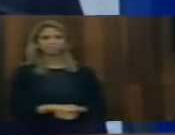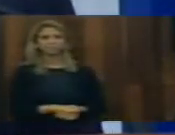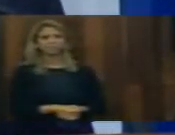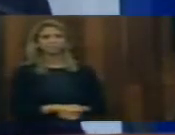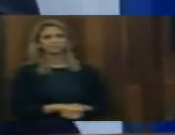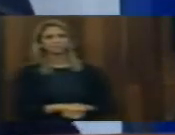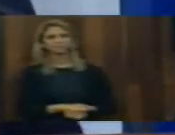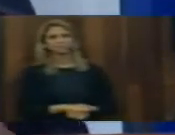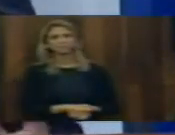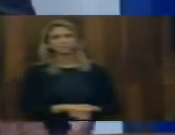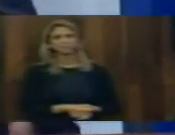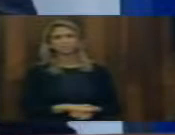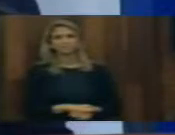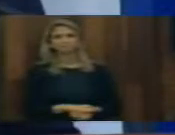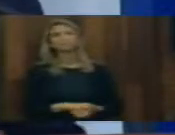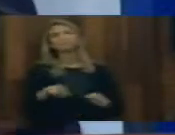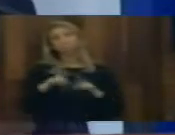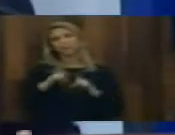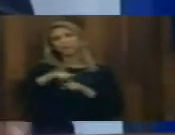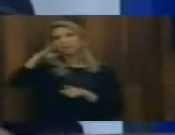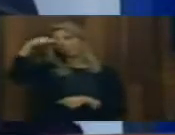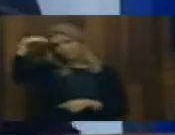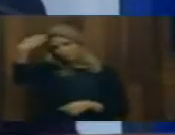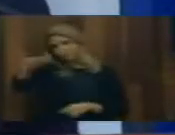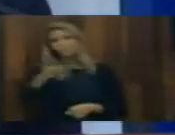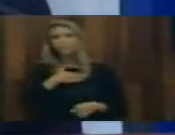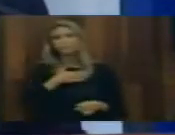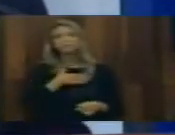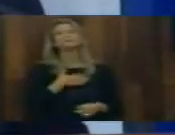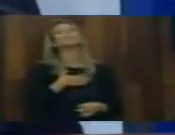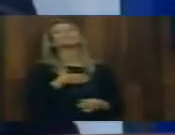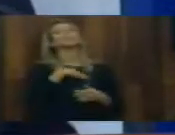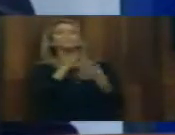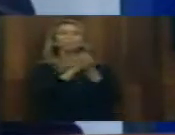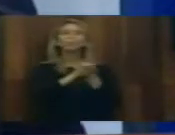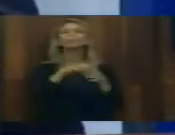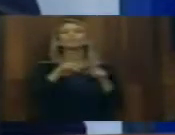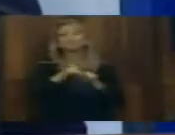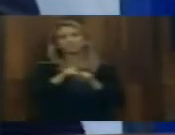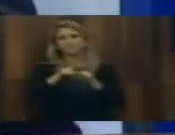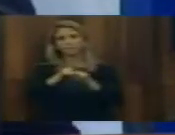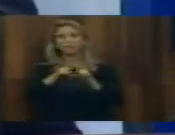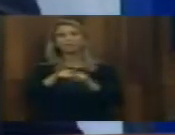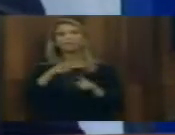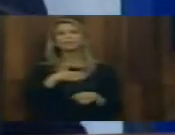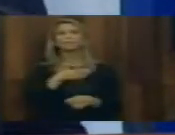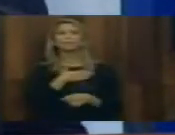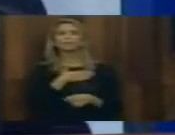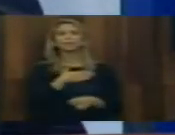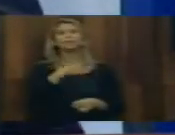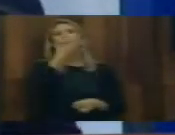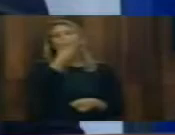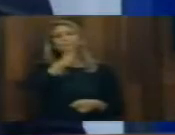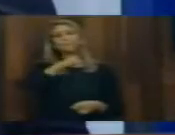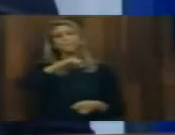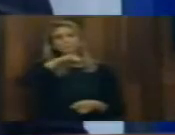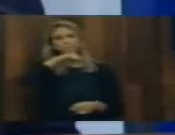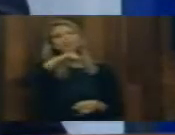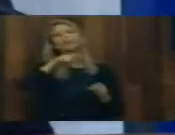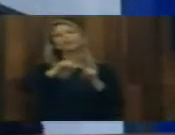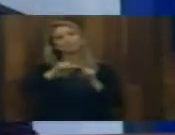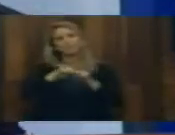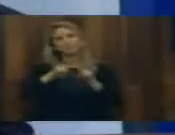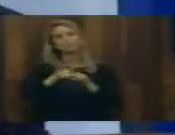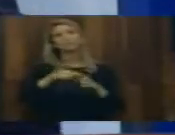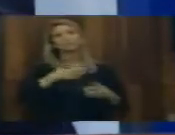dedicar aqui essa homenagem, né, à minha esposa, minha filha, meu pai, minha mãe, que não está aqui, que eu sei que está emocionada, e a todos os amigos aí. Isso aí,